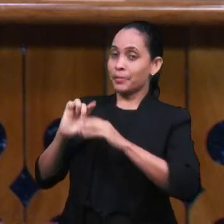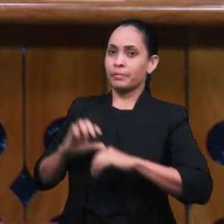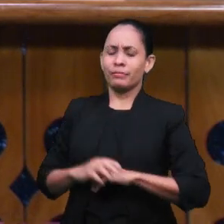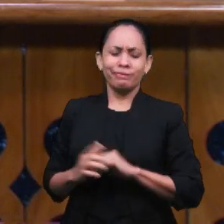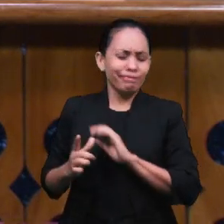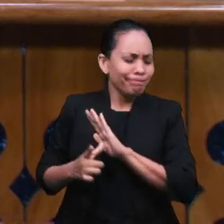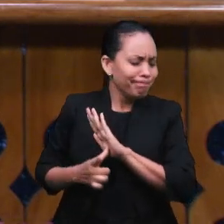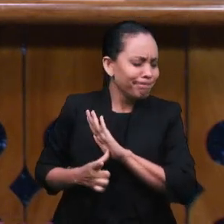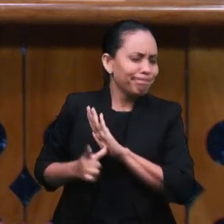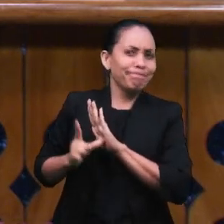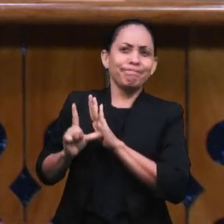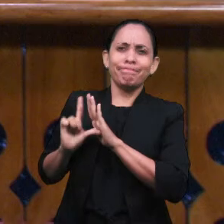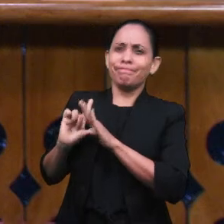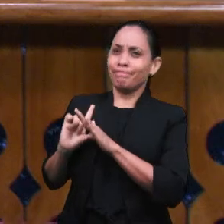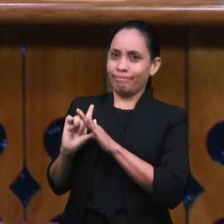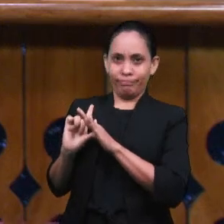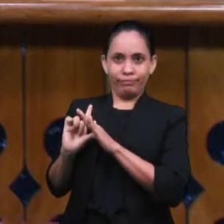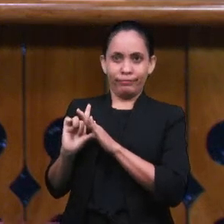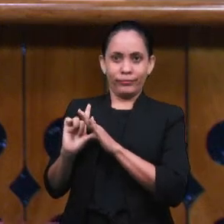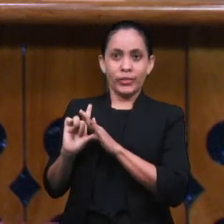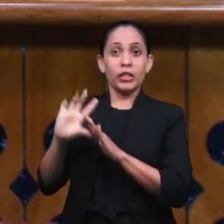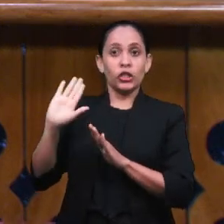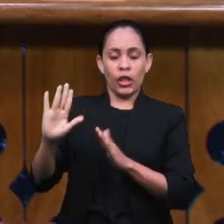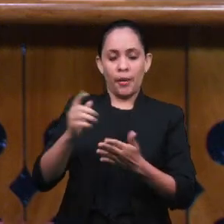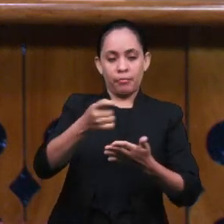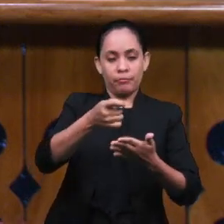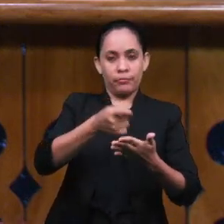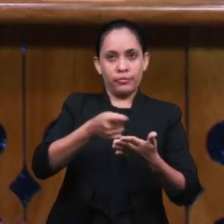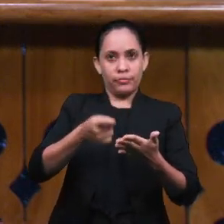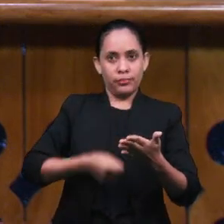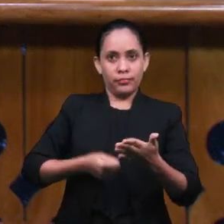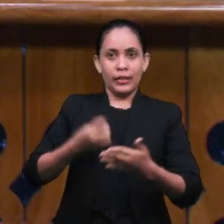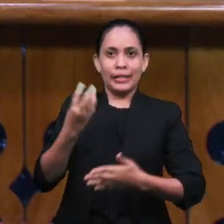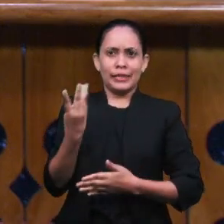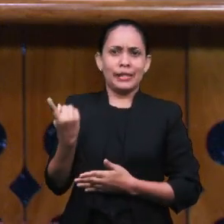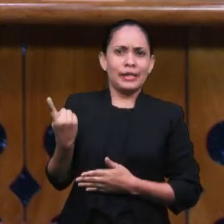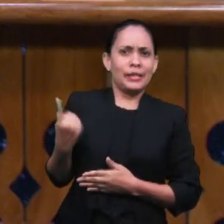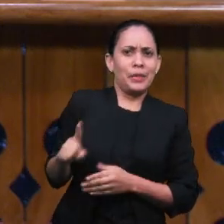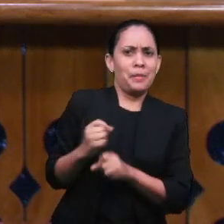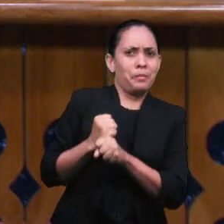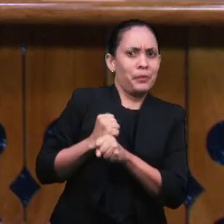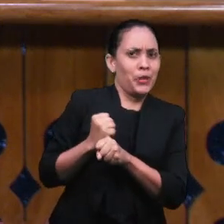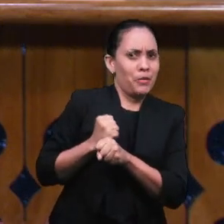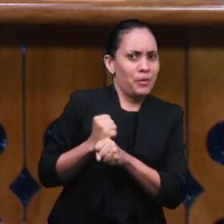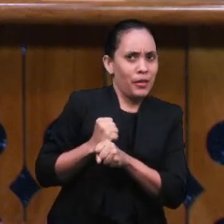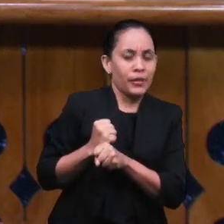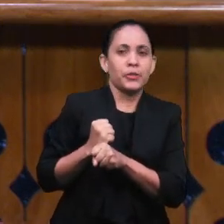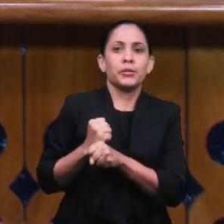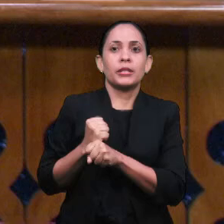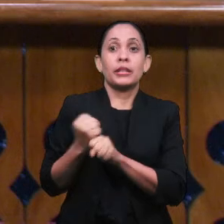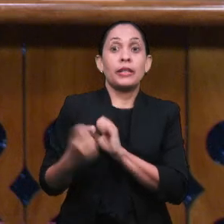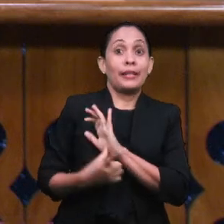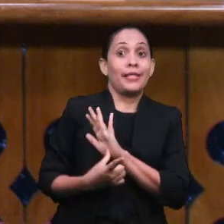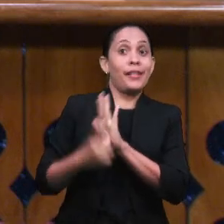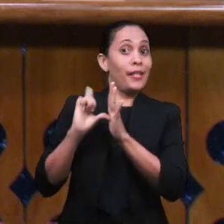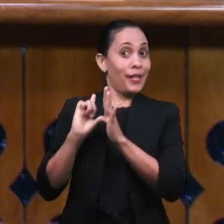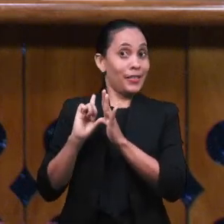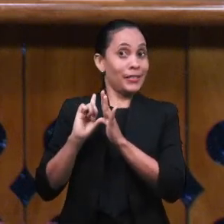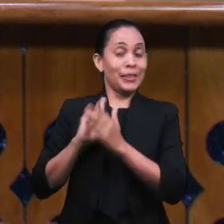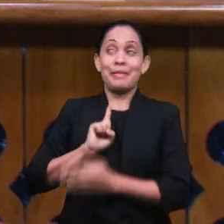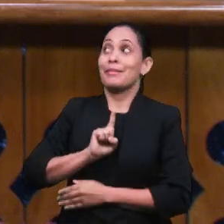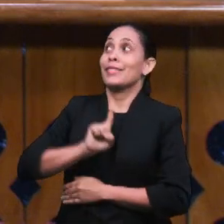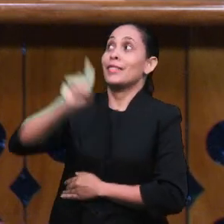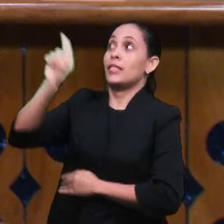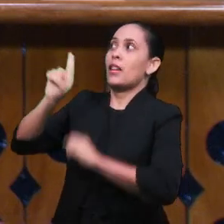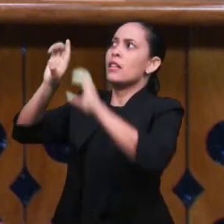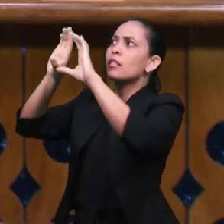antes dos escritos de 3.000 anos atrás, que foi o livro escrito. Então, ele, lá